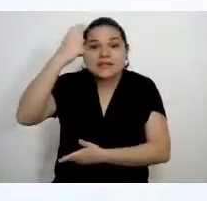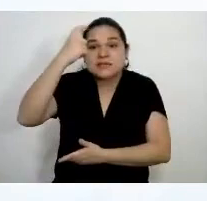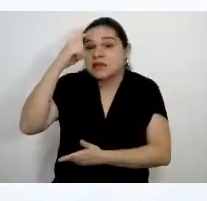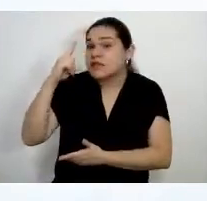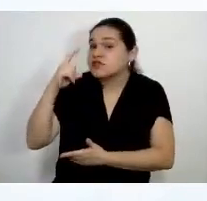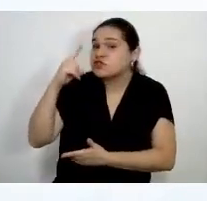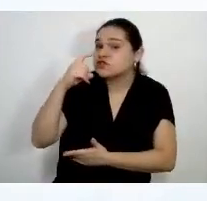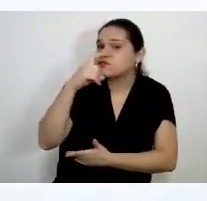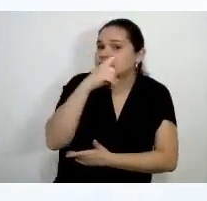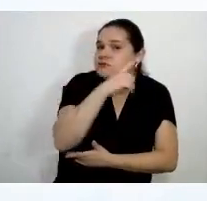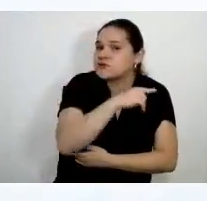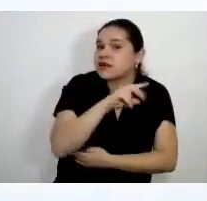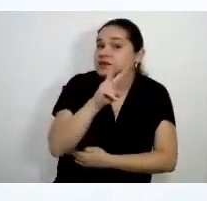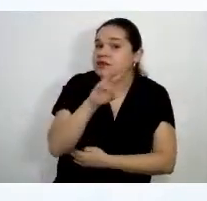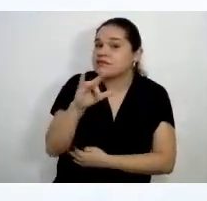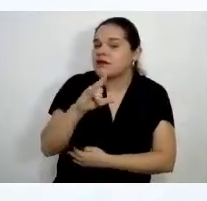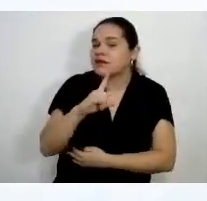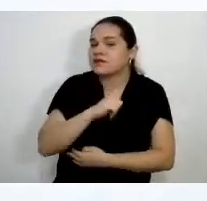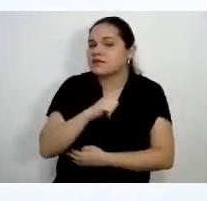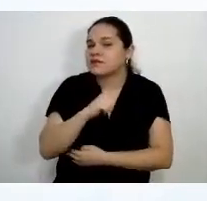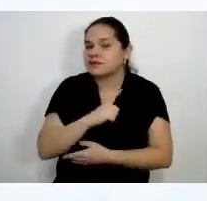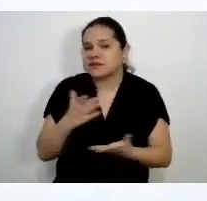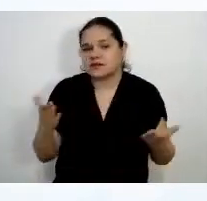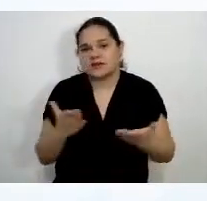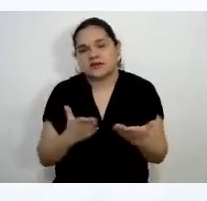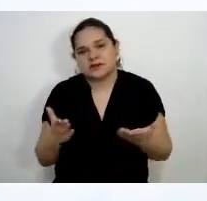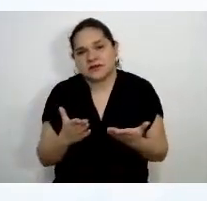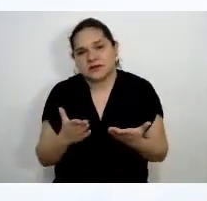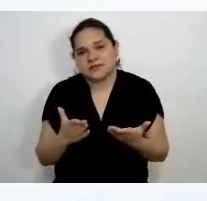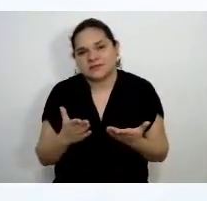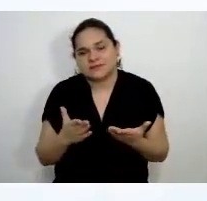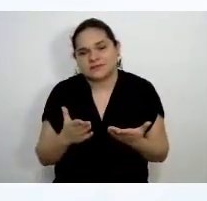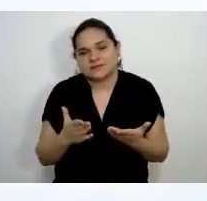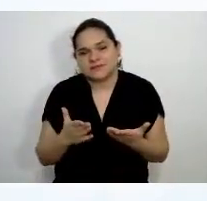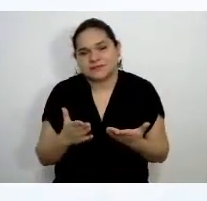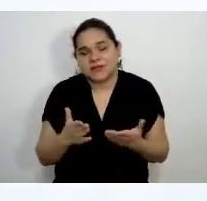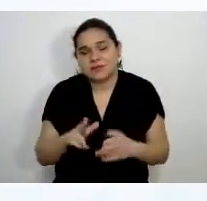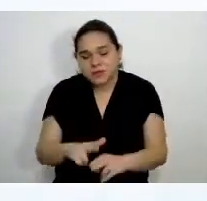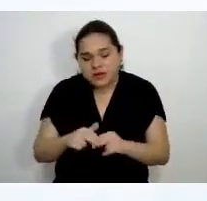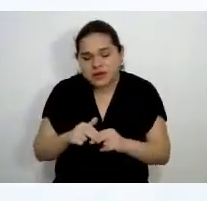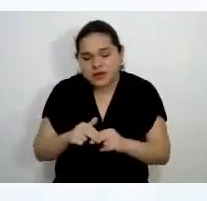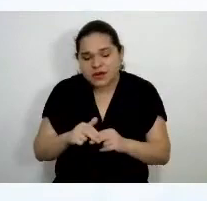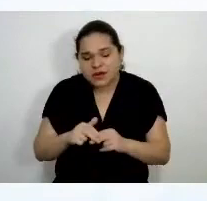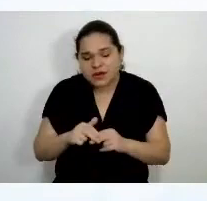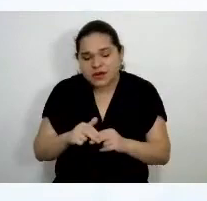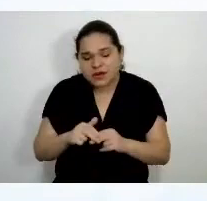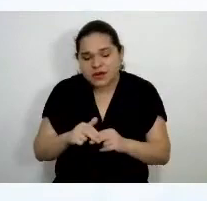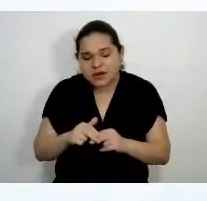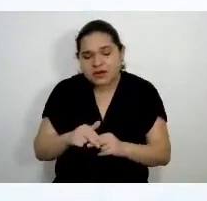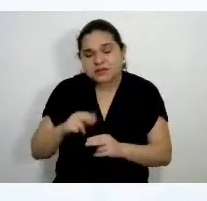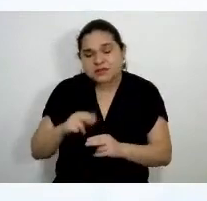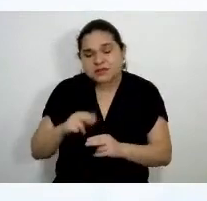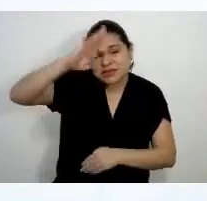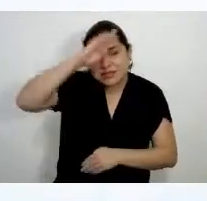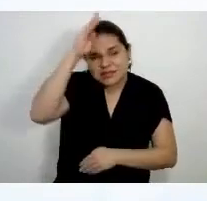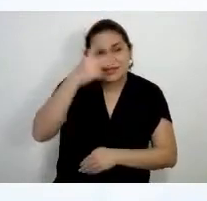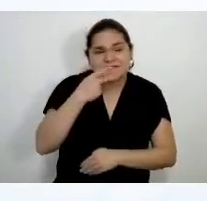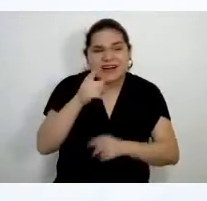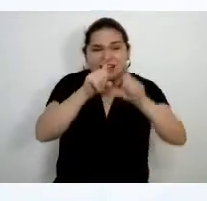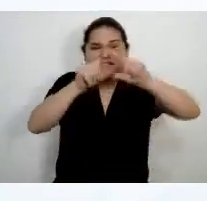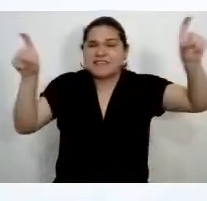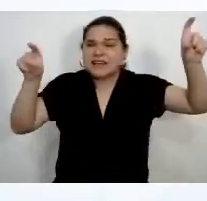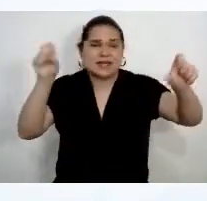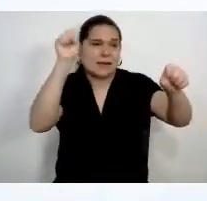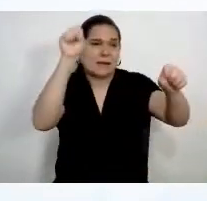nessa excelência que será necessário, com o presidente falando que a gente tem que parar de ser maricas. Qual a sua opinião a